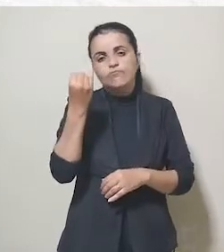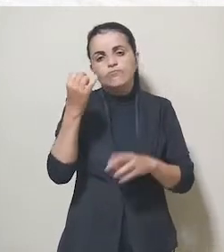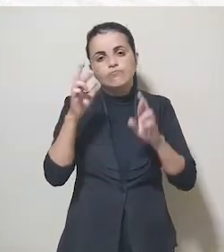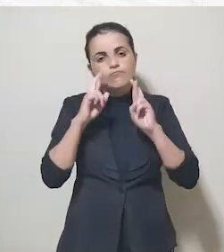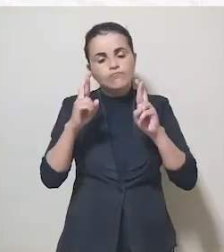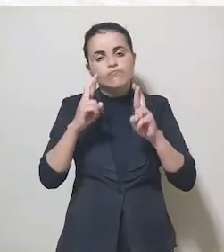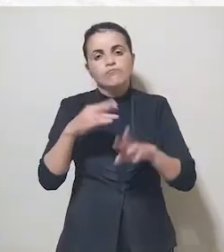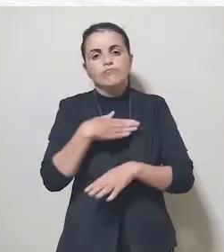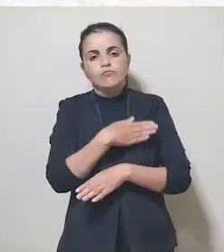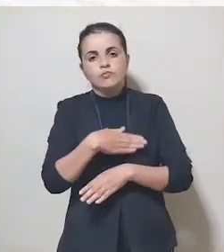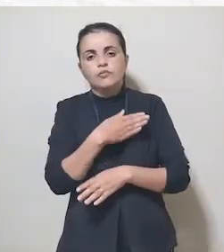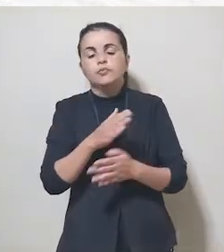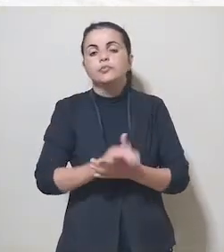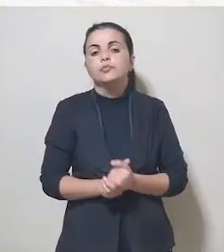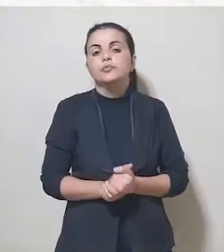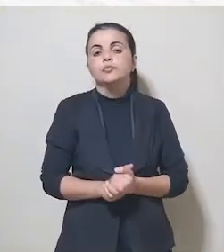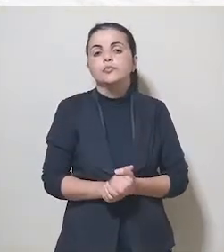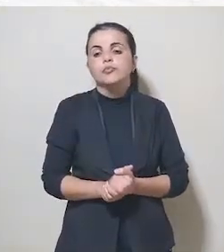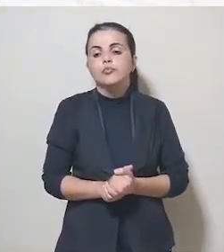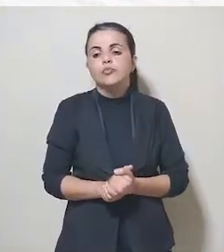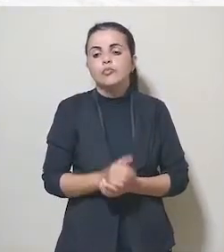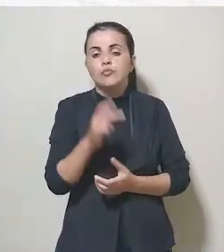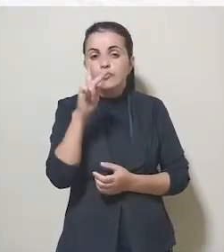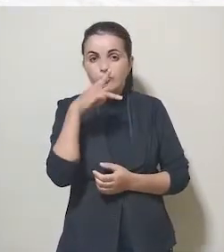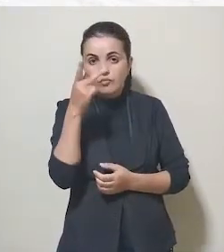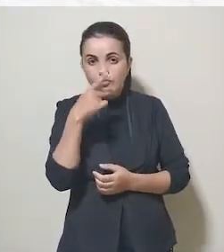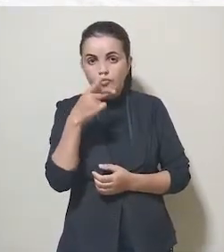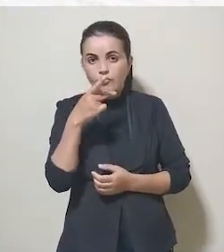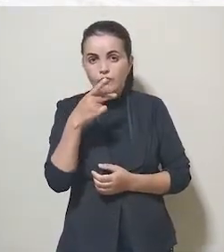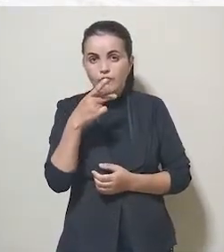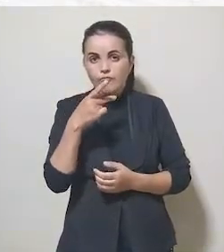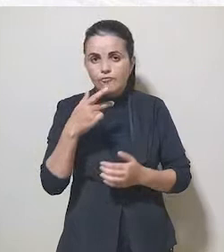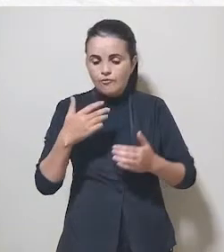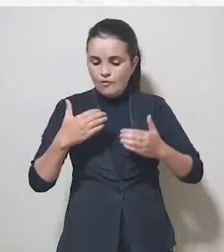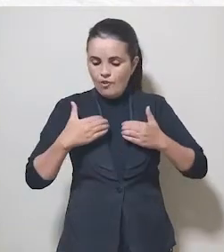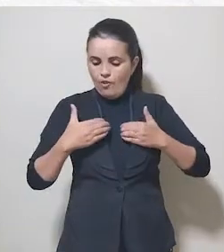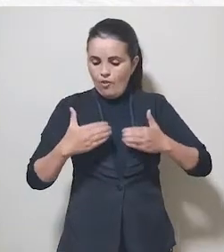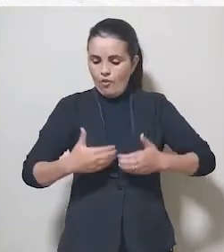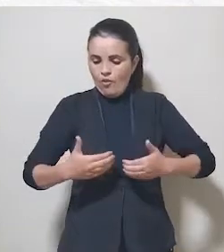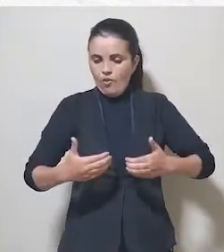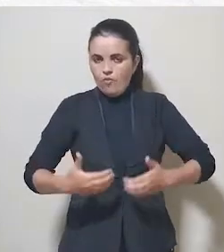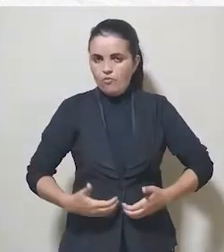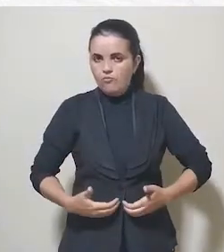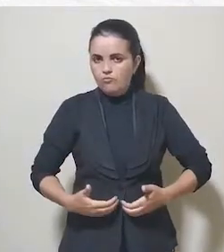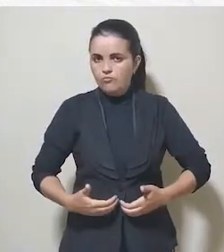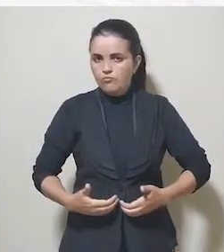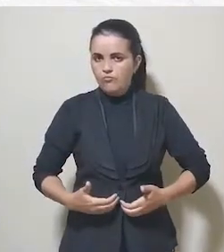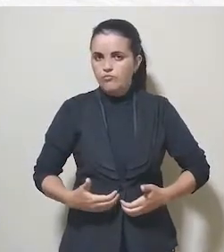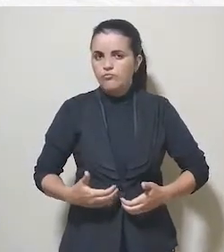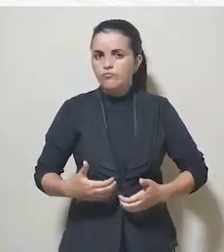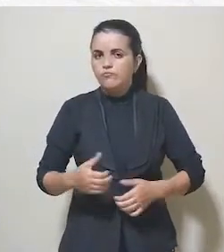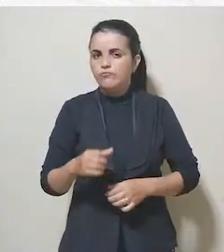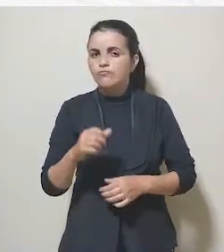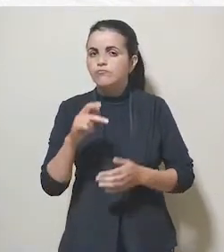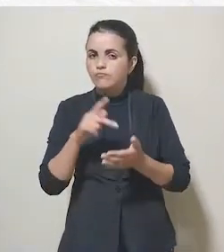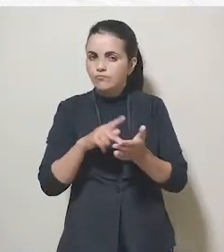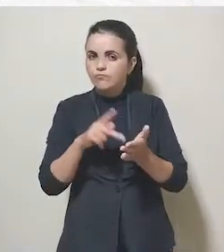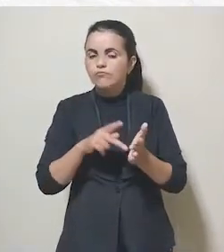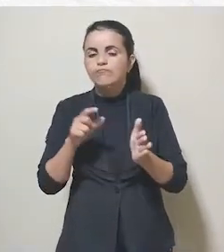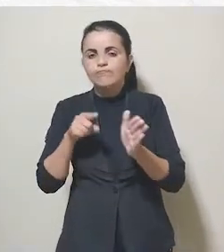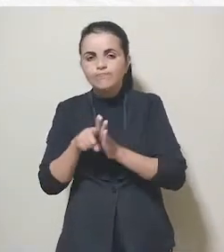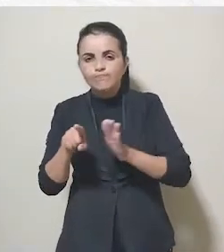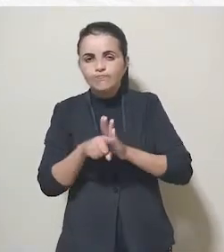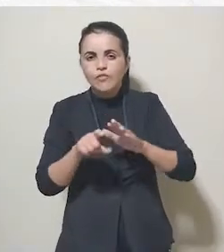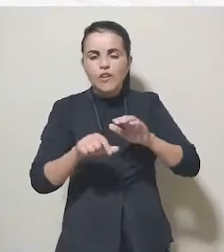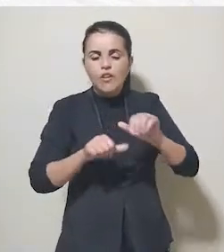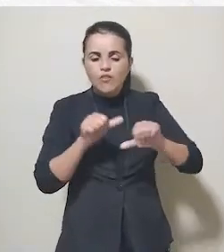espero que vocês gostem. Então, vejam só. Quando a gente fala de puberdade, a gente tem uma afirmação e uma pergunta. Então, tantas mudanças, não é